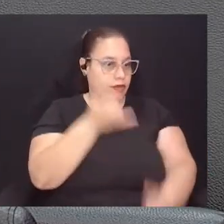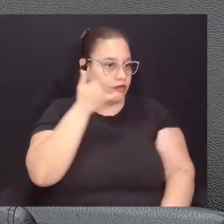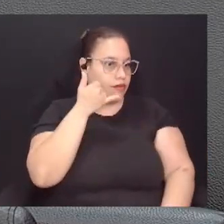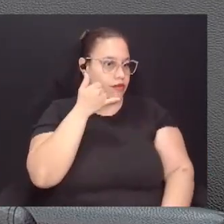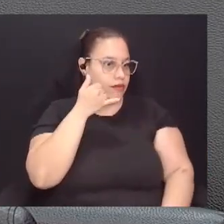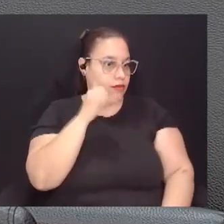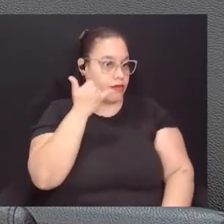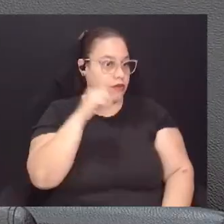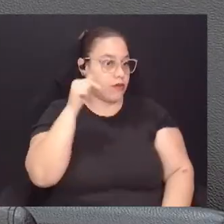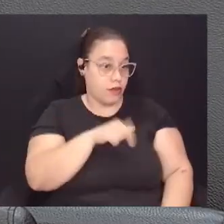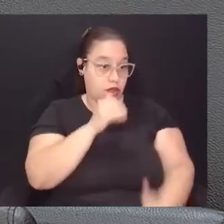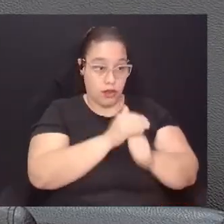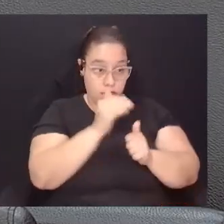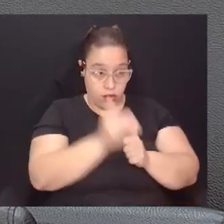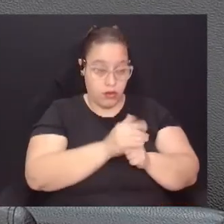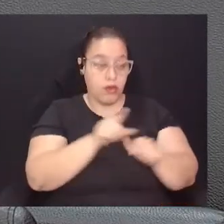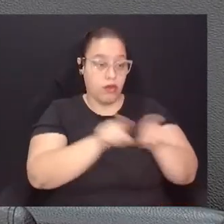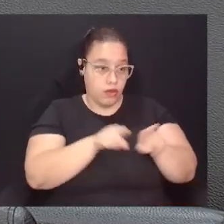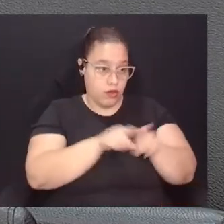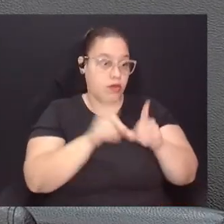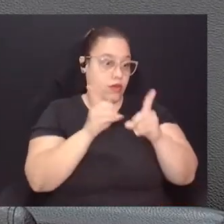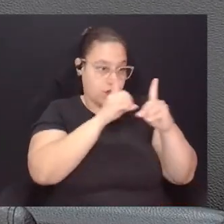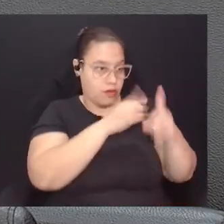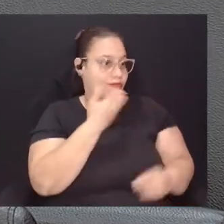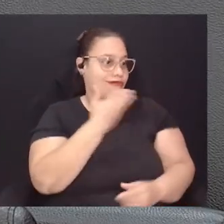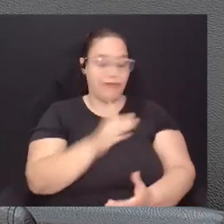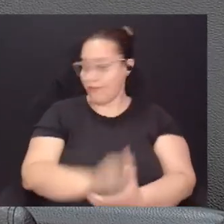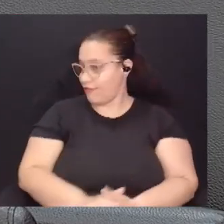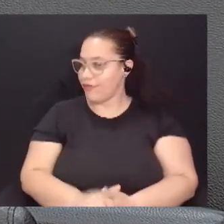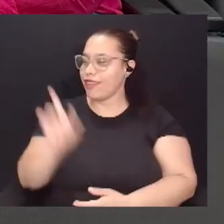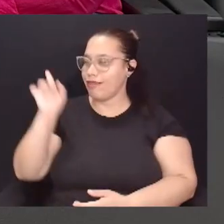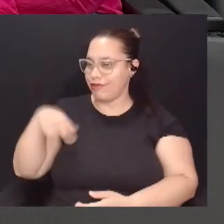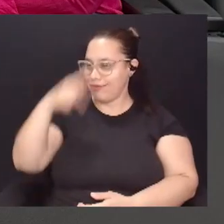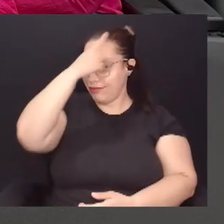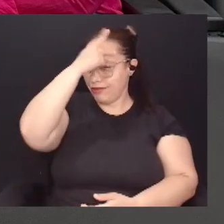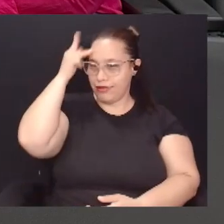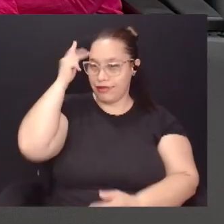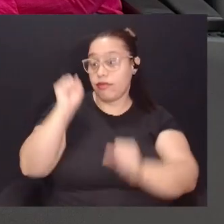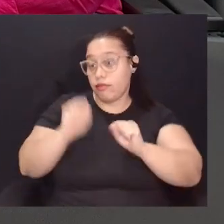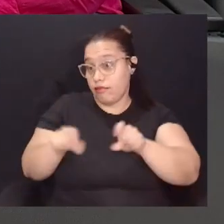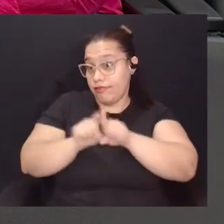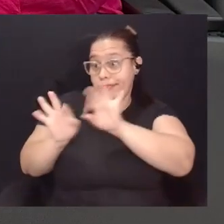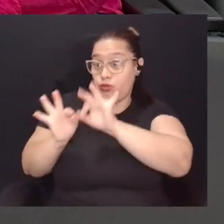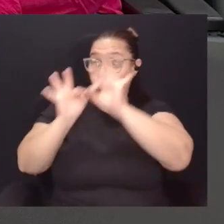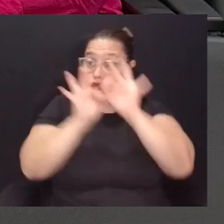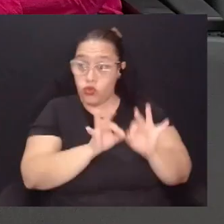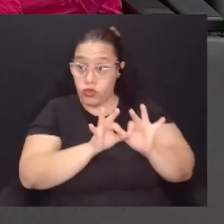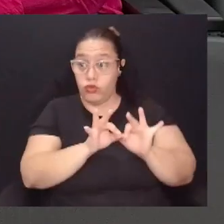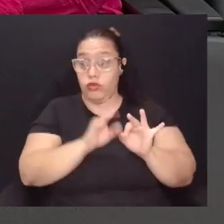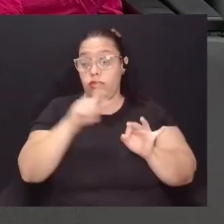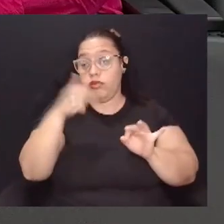ligar no telefone fixo que a gente tem aqui no gabinete também, pra gente também atender a sua demanda. É isso, pessoal. E você pode também